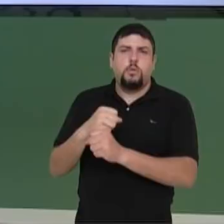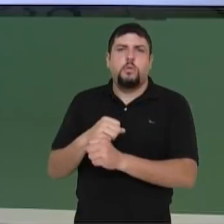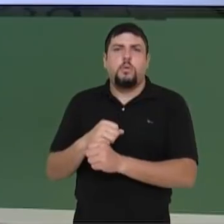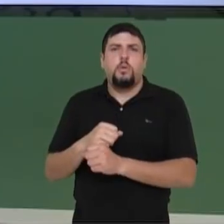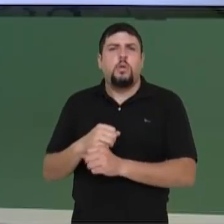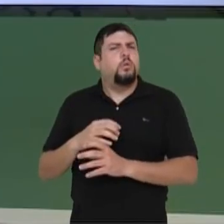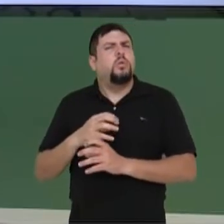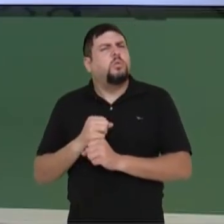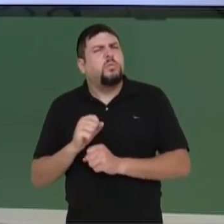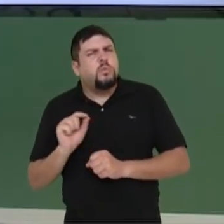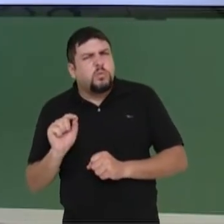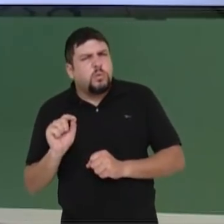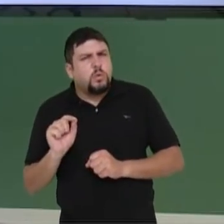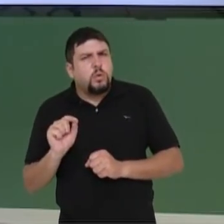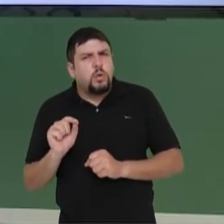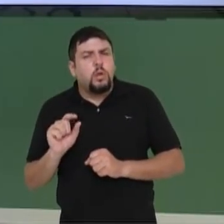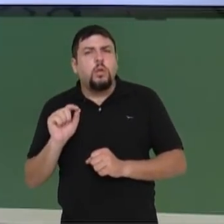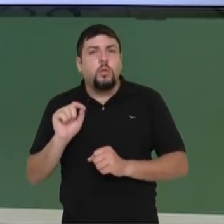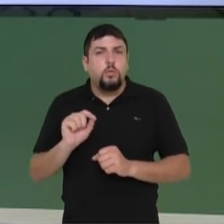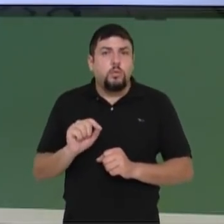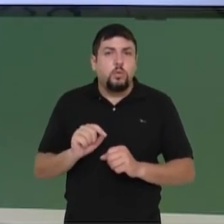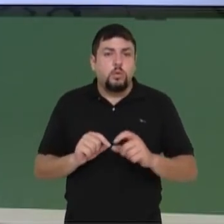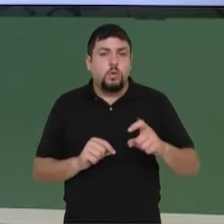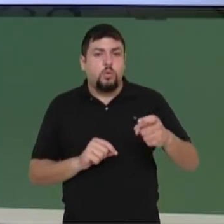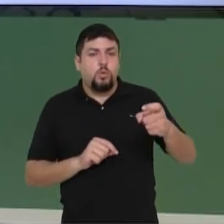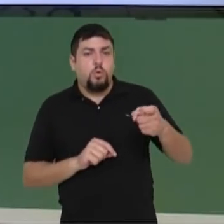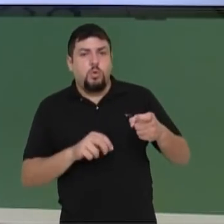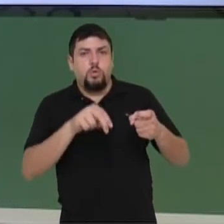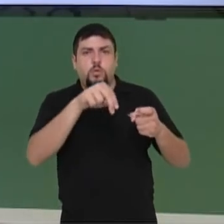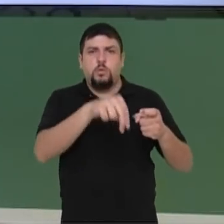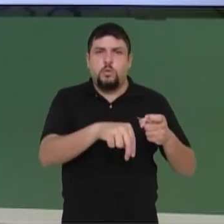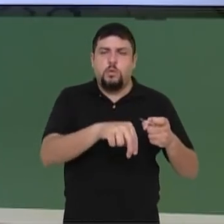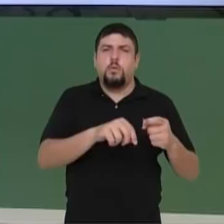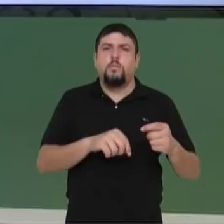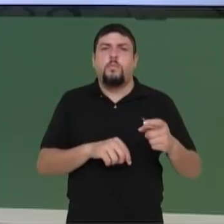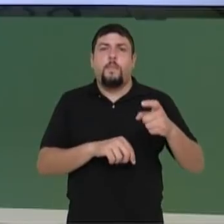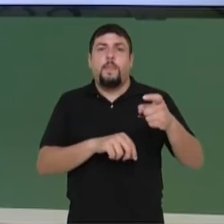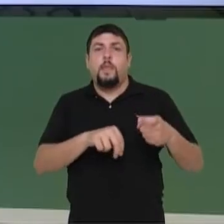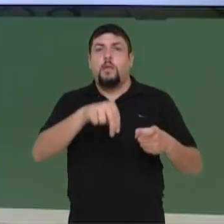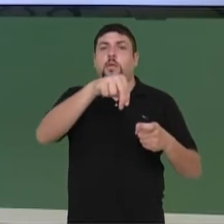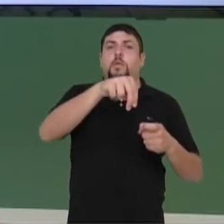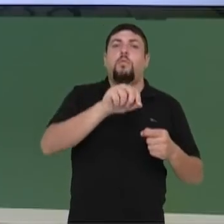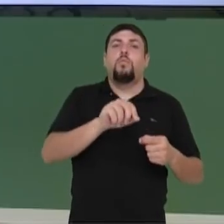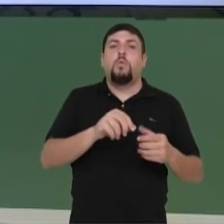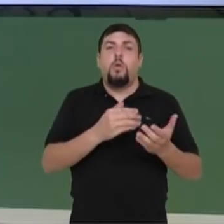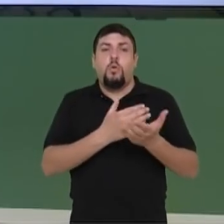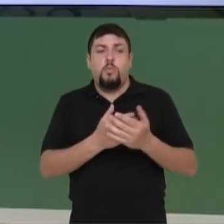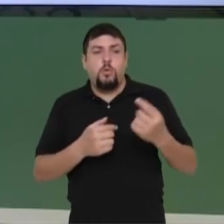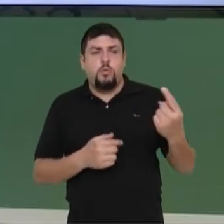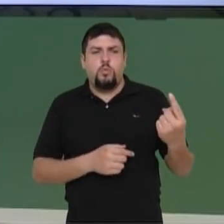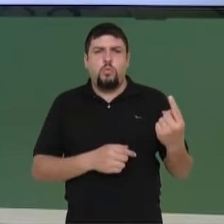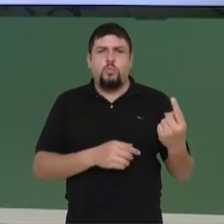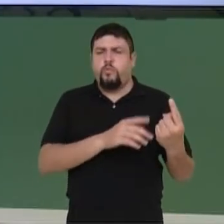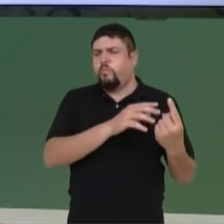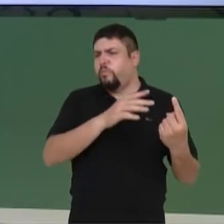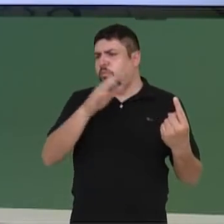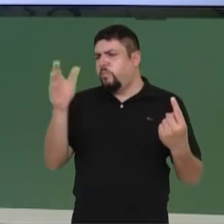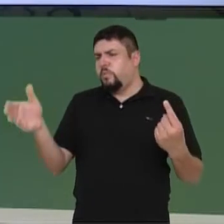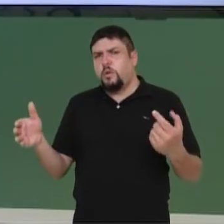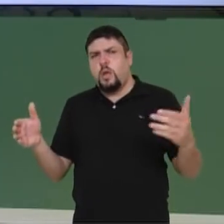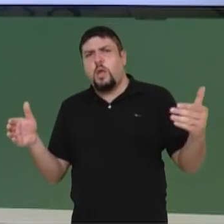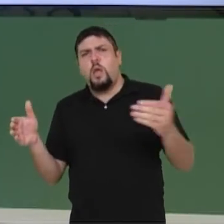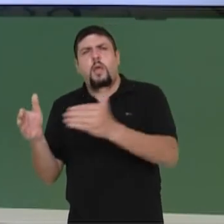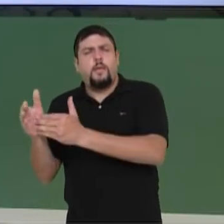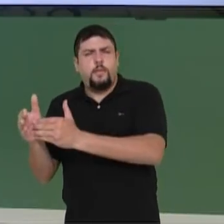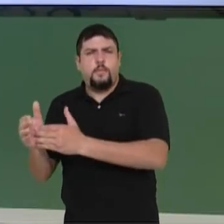Dos termos xn, em que esse n começa no 1 e vai até o último termo. Como